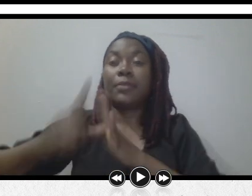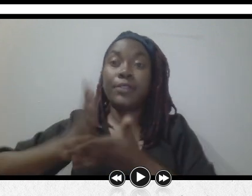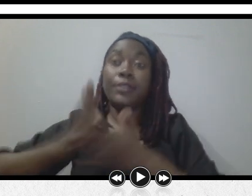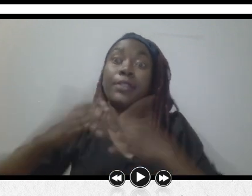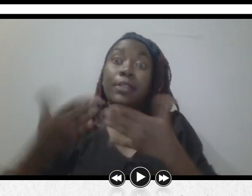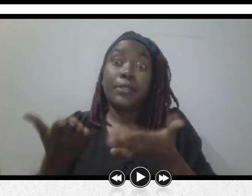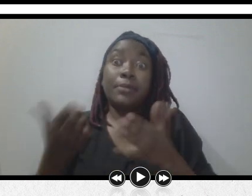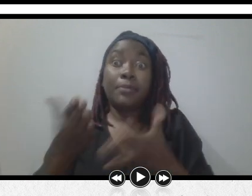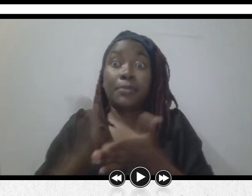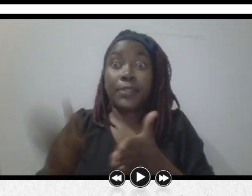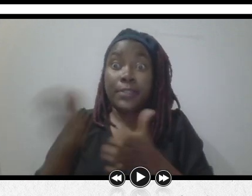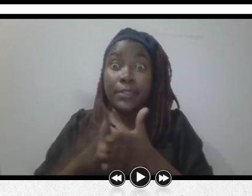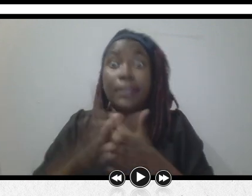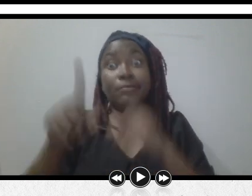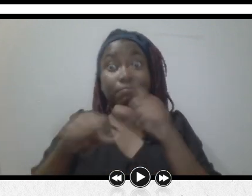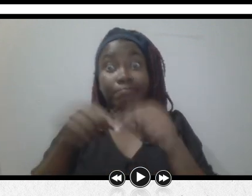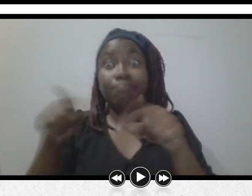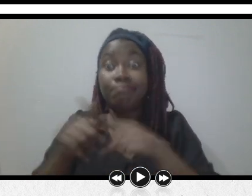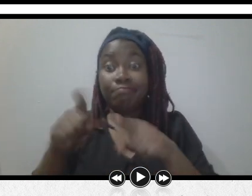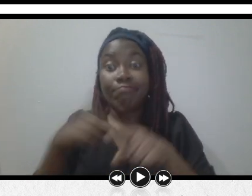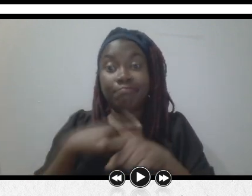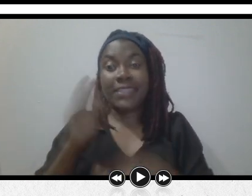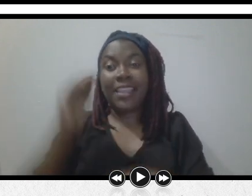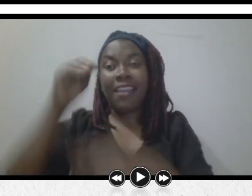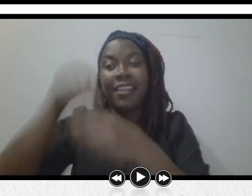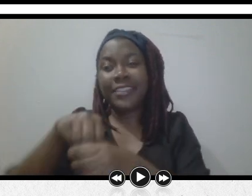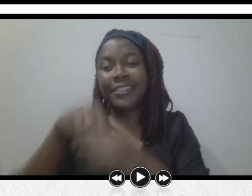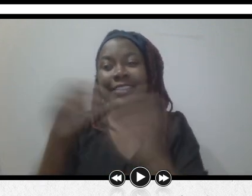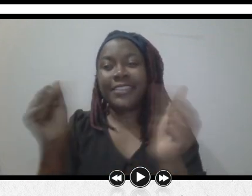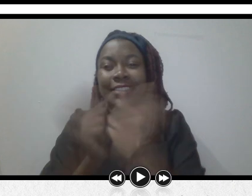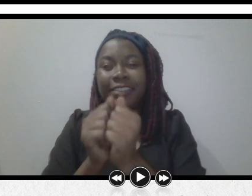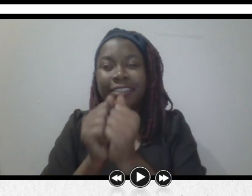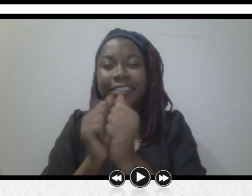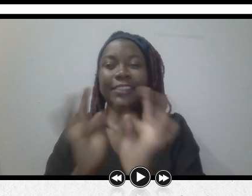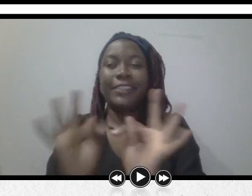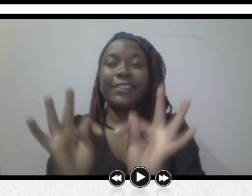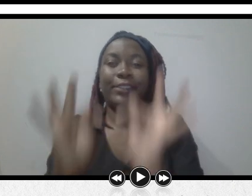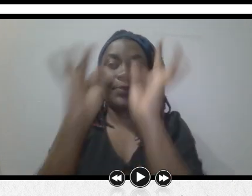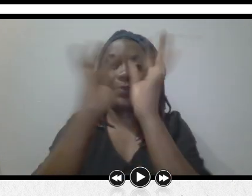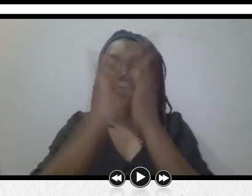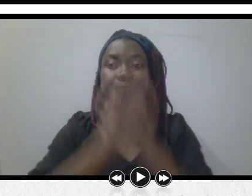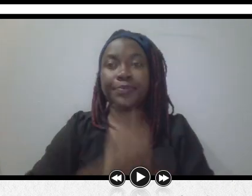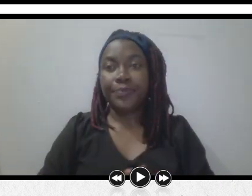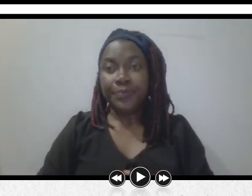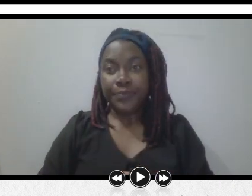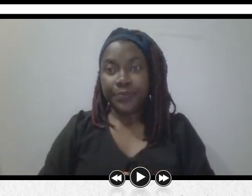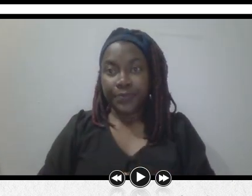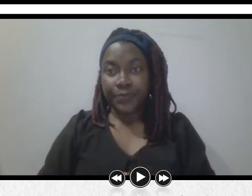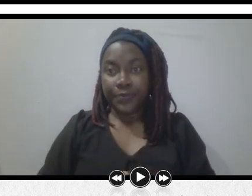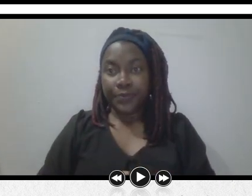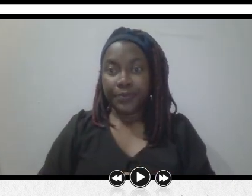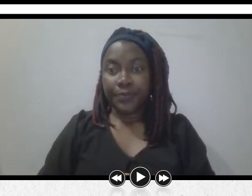de separação prévia dos resíduos. Então, nesse processo, a triagem também estaria ali, né, agregado a essa tecnologia